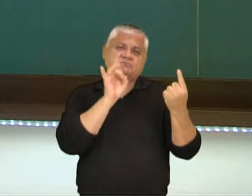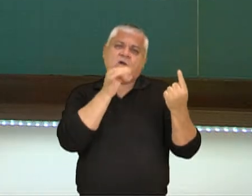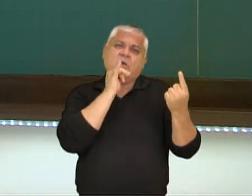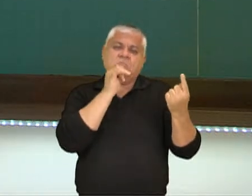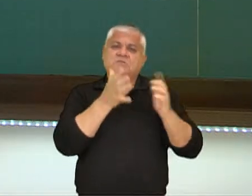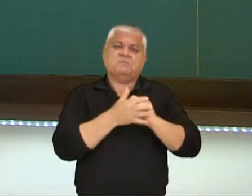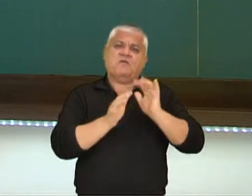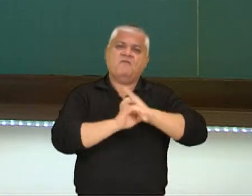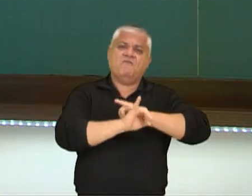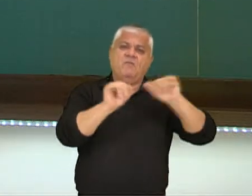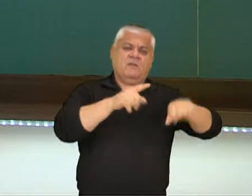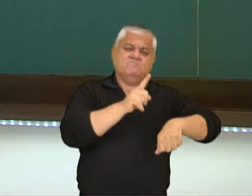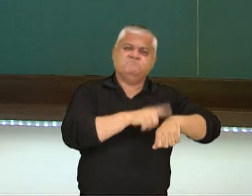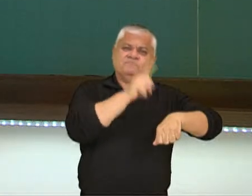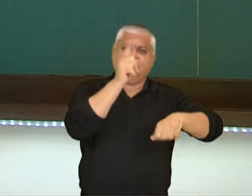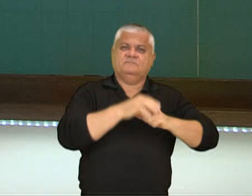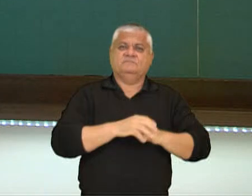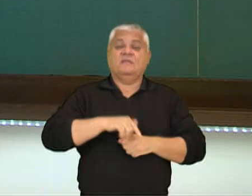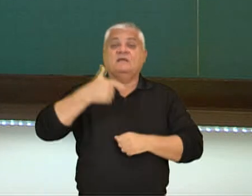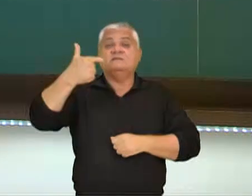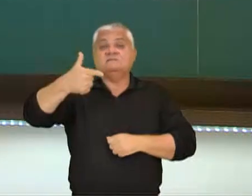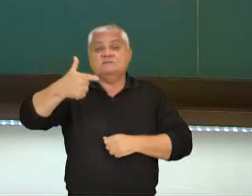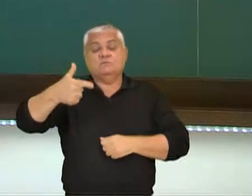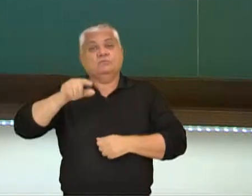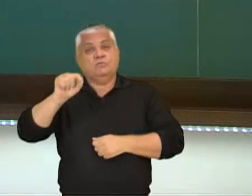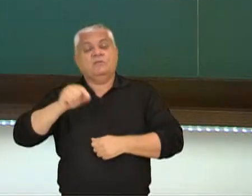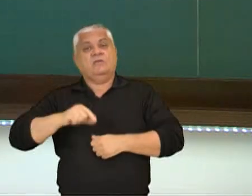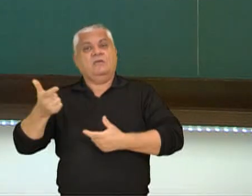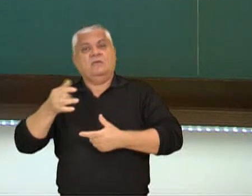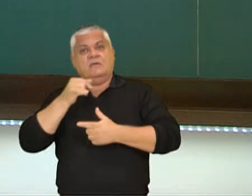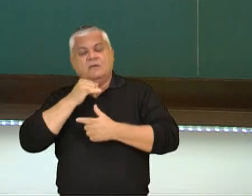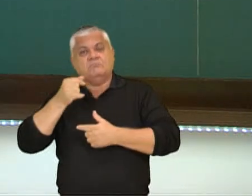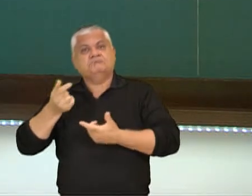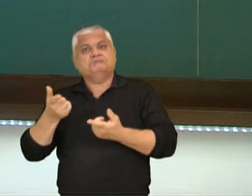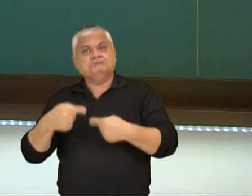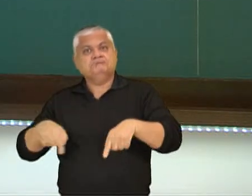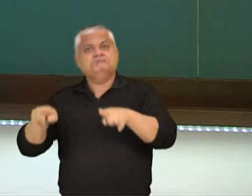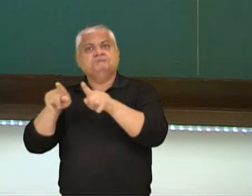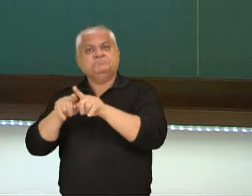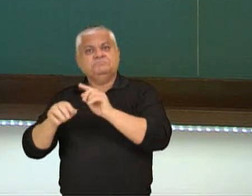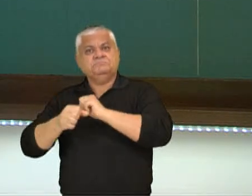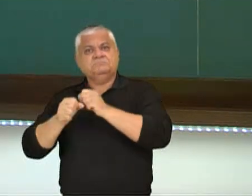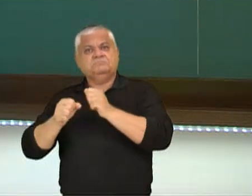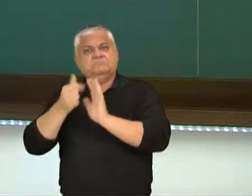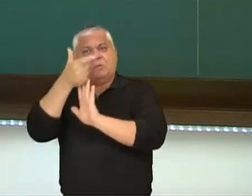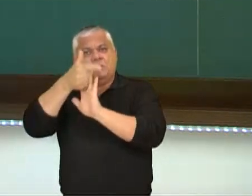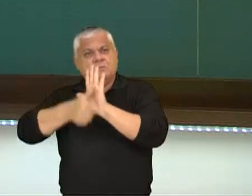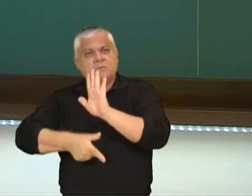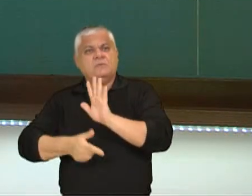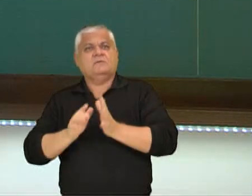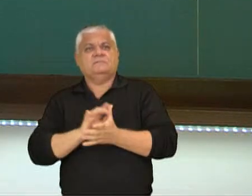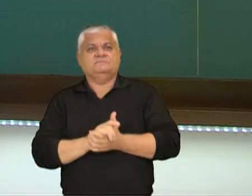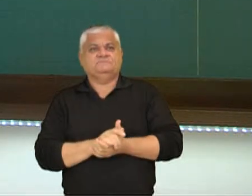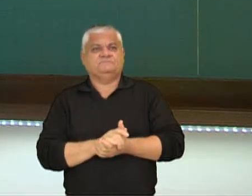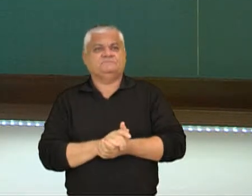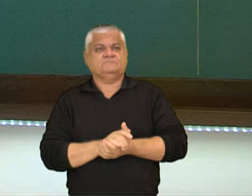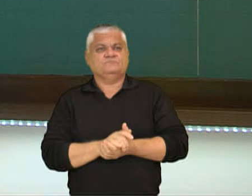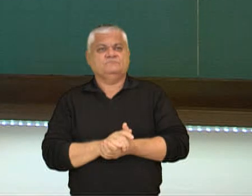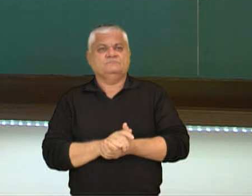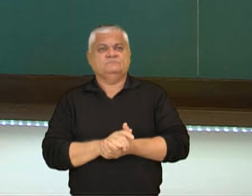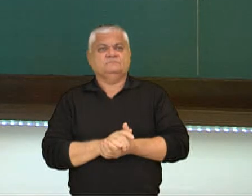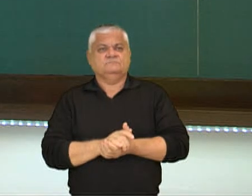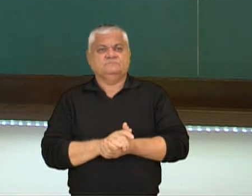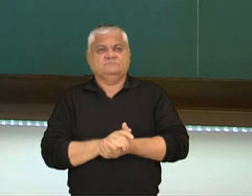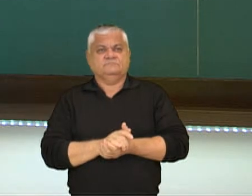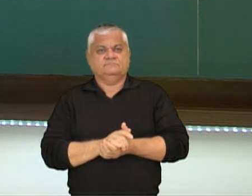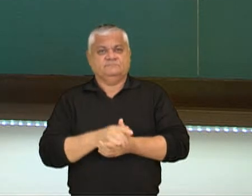tivemos uma notícia, na segunda nós tivemos uma reportagem. Vamos voltar lá para vocês observarem? Vejam